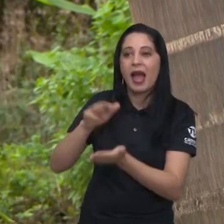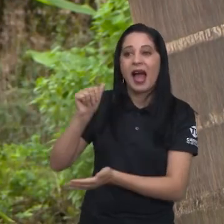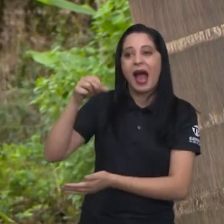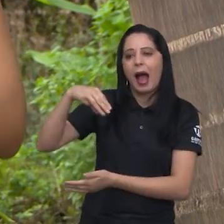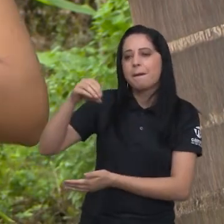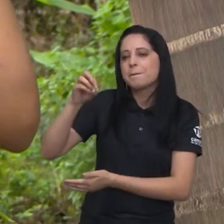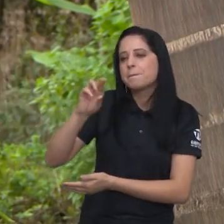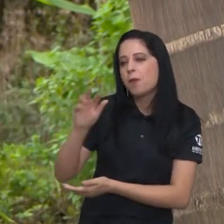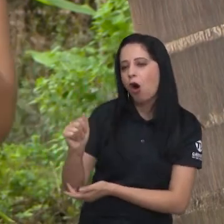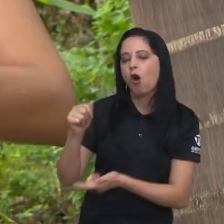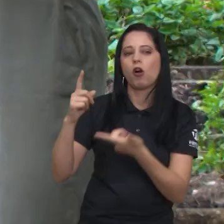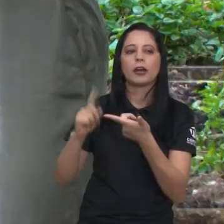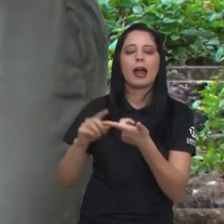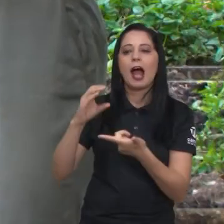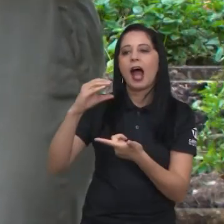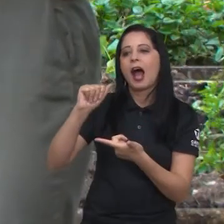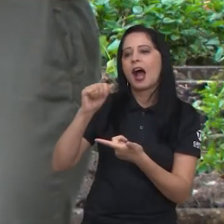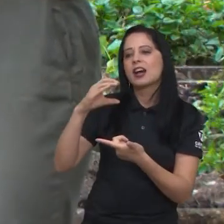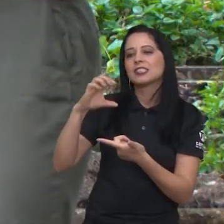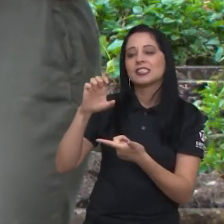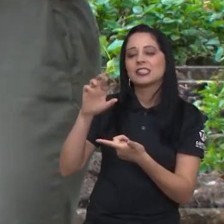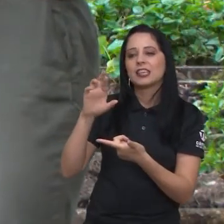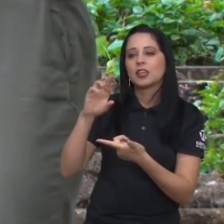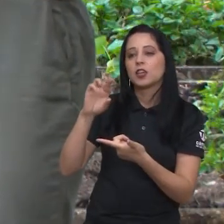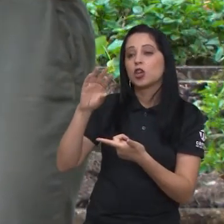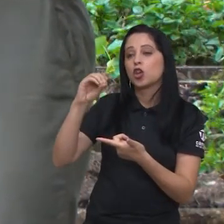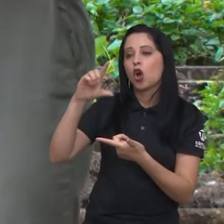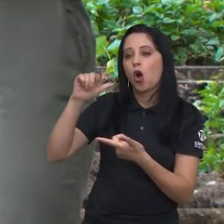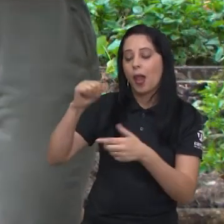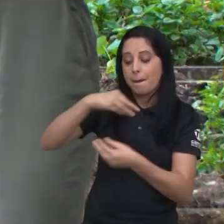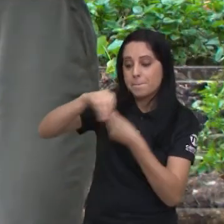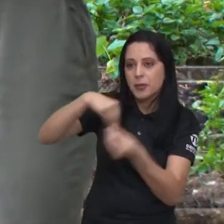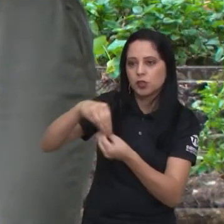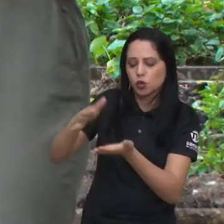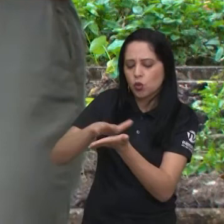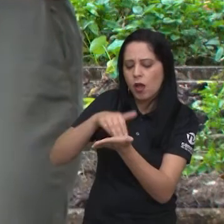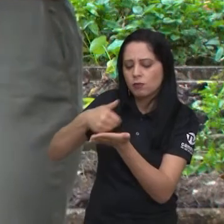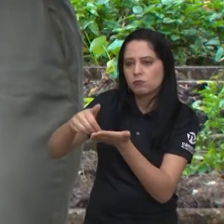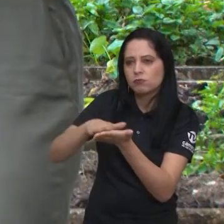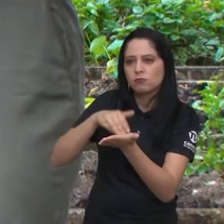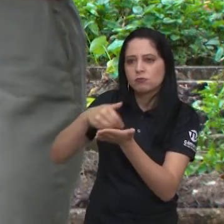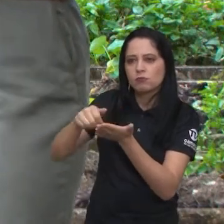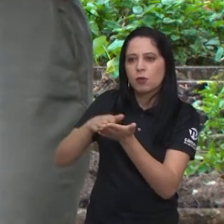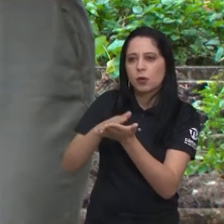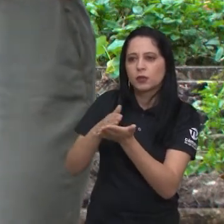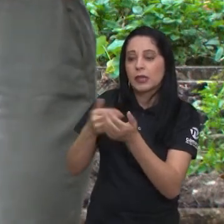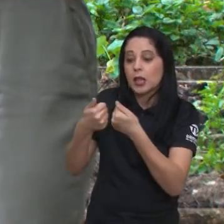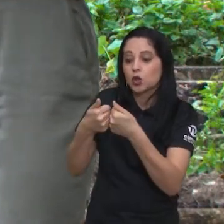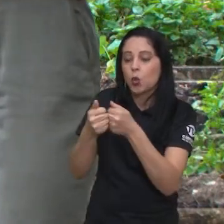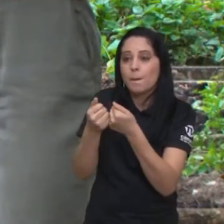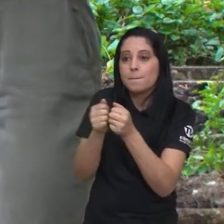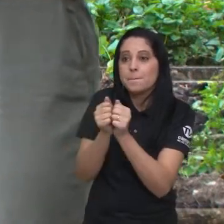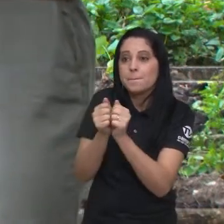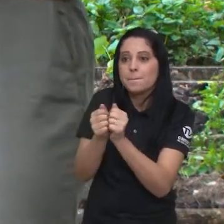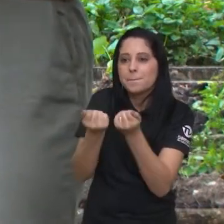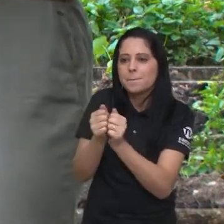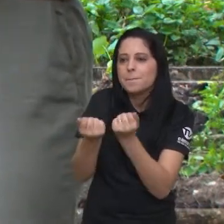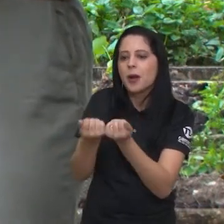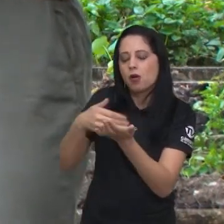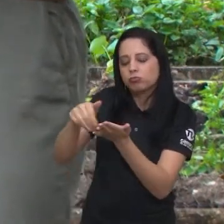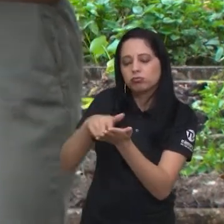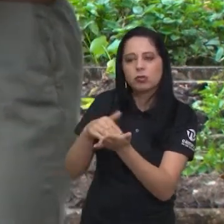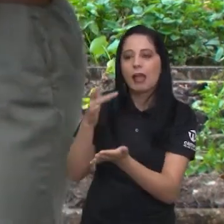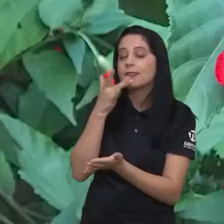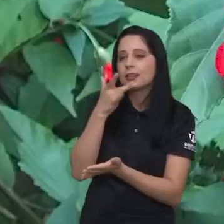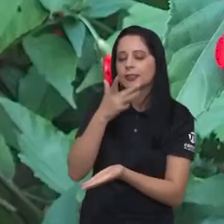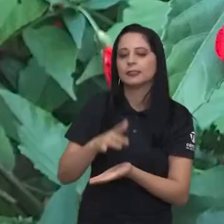de acerola, ela dá uma boa consistência e acelera o processo de fazer. Dispensa que a gente põe a pectina artificial,